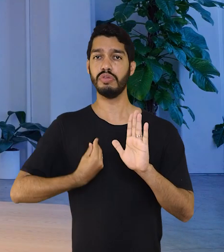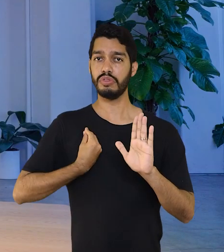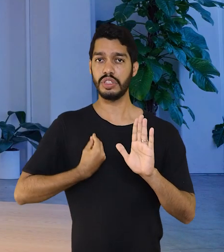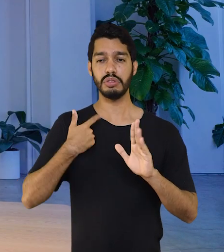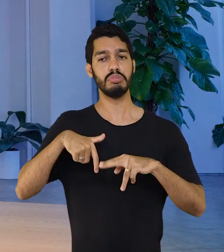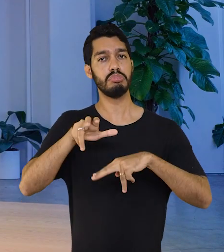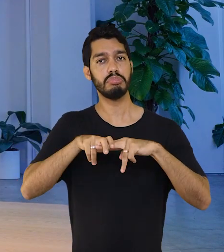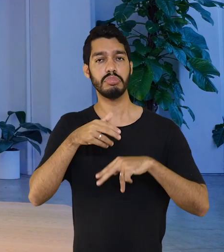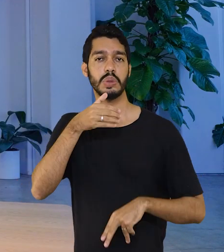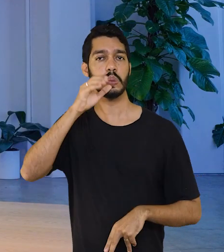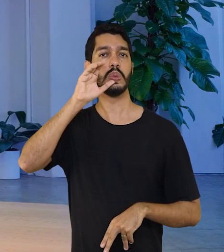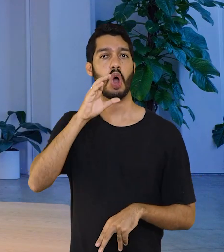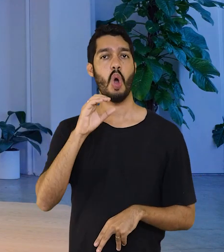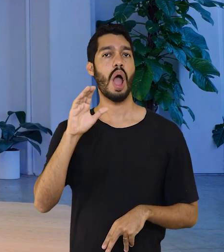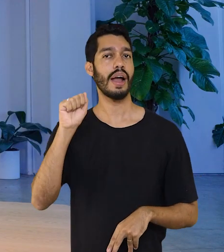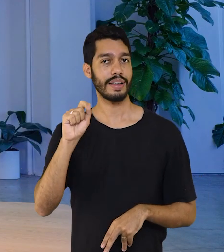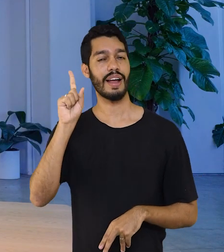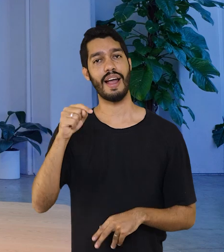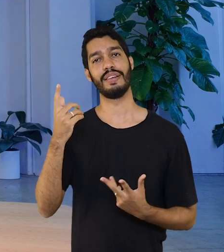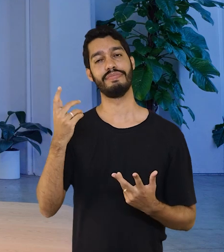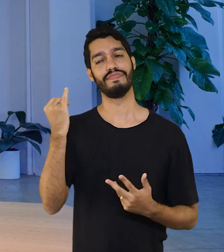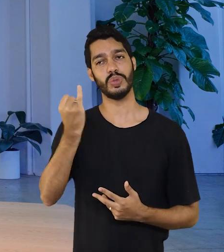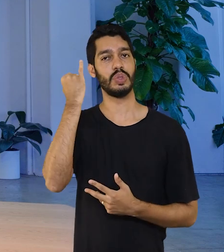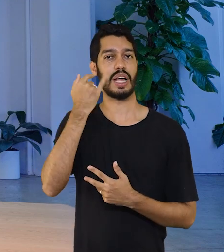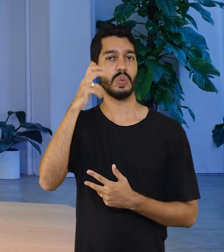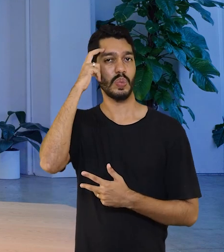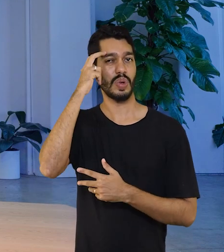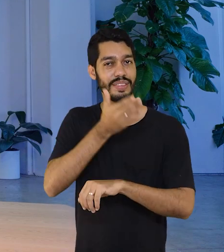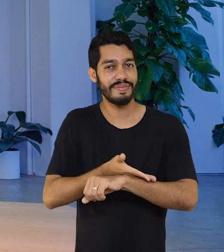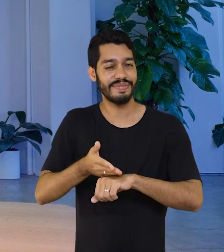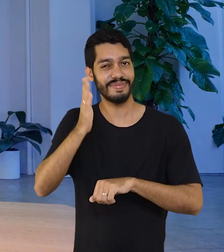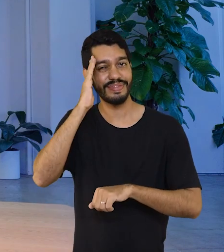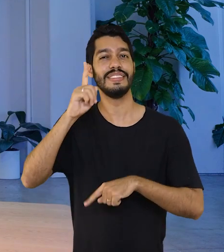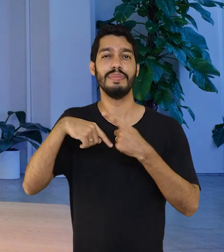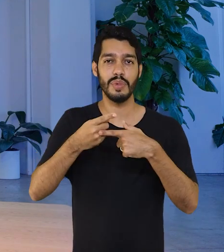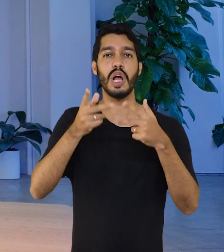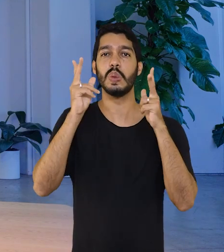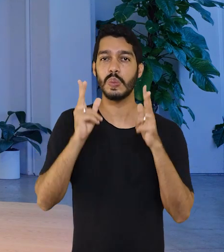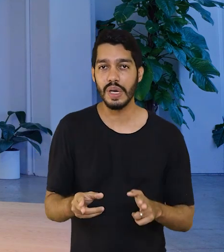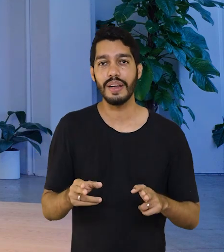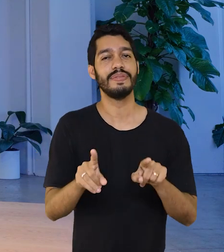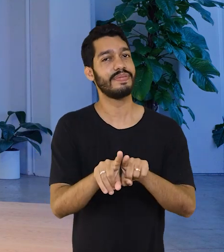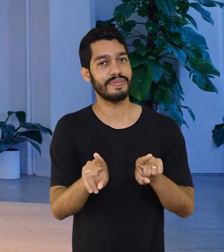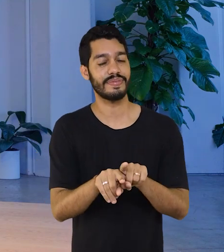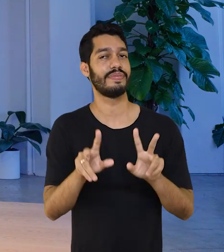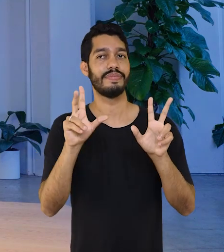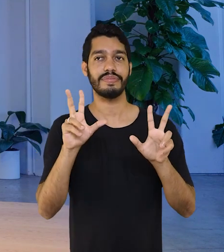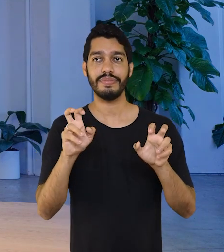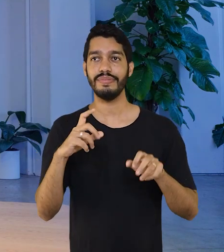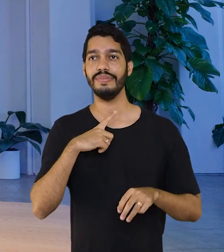têm direito de estarem aqui sozinhas tomando uma coca no bar. Relevância cultural, entender o espírito do tempo. Enfim. E depois ela fez a mesma